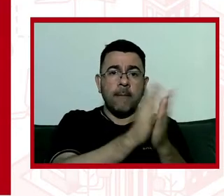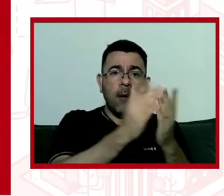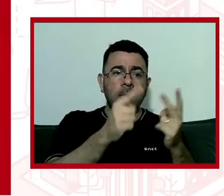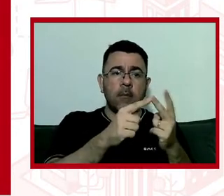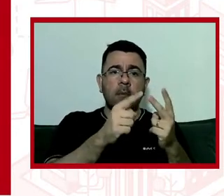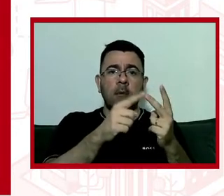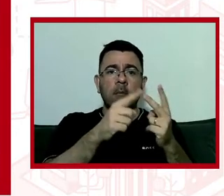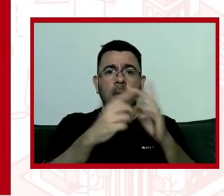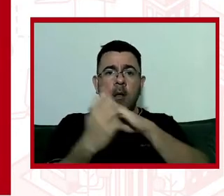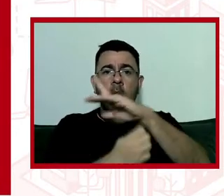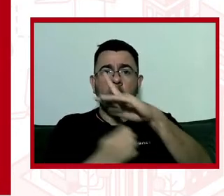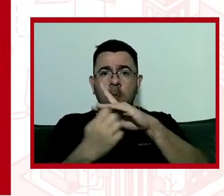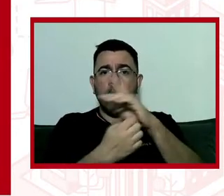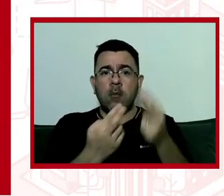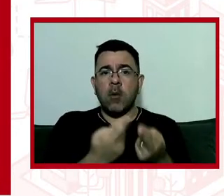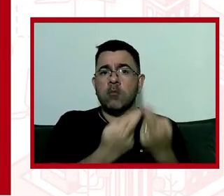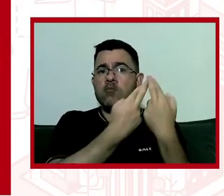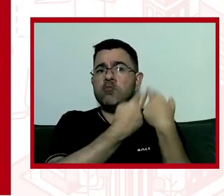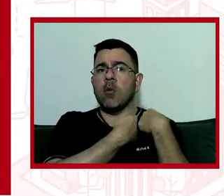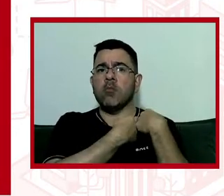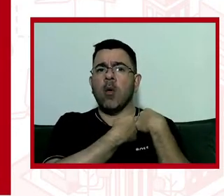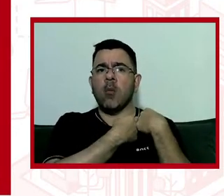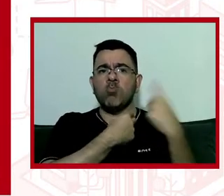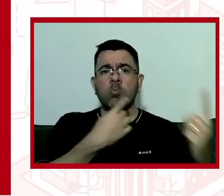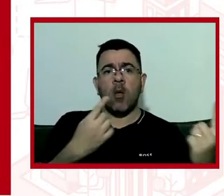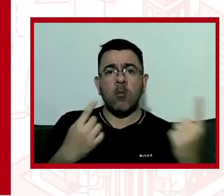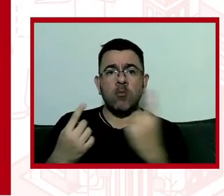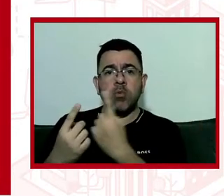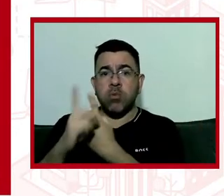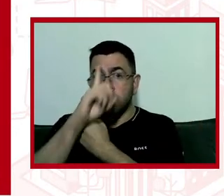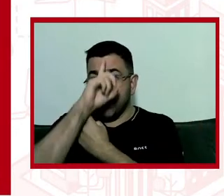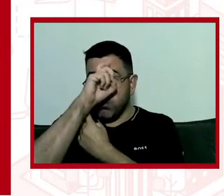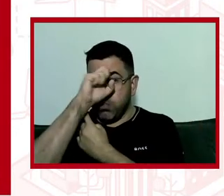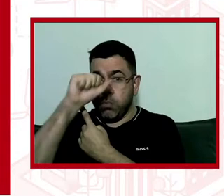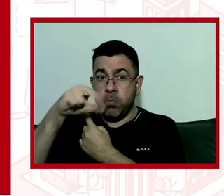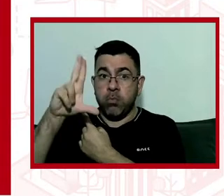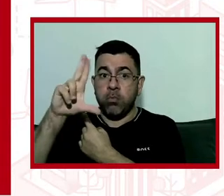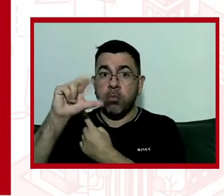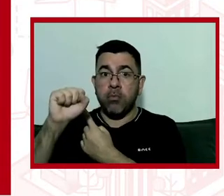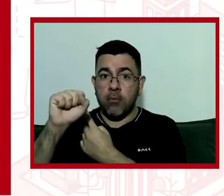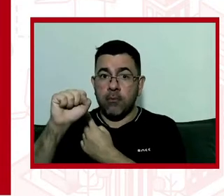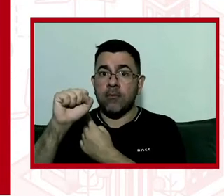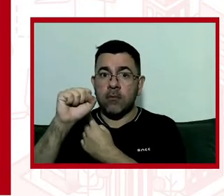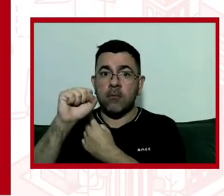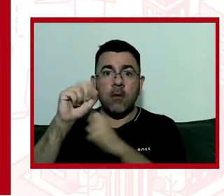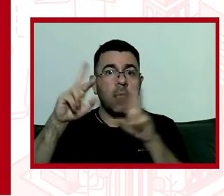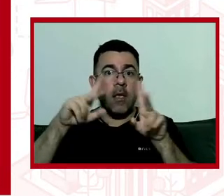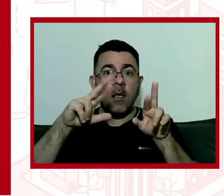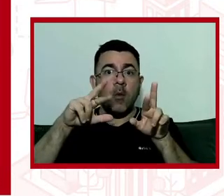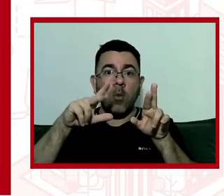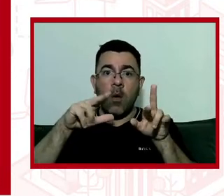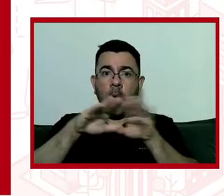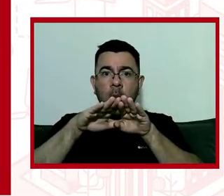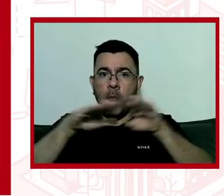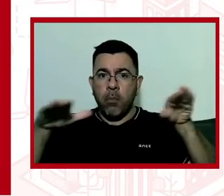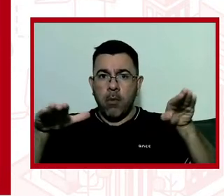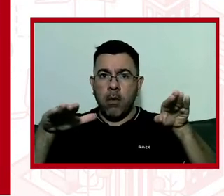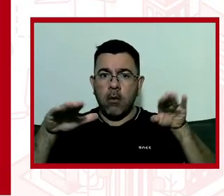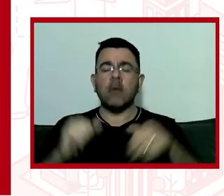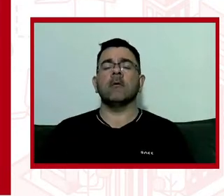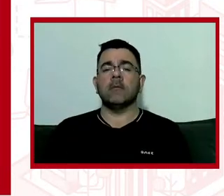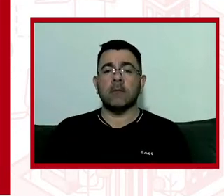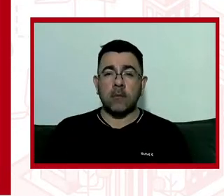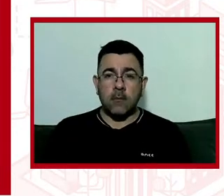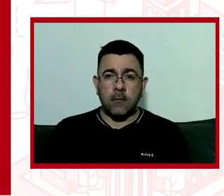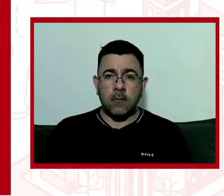SUS para tomar a vacina de covid então não existe nenhuma janela de oportunidade tão grande na nossa geração